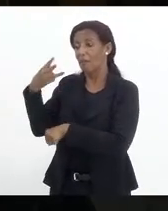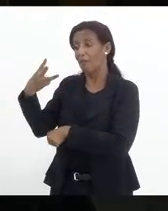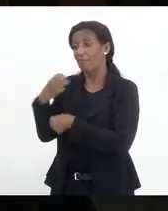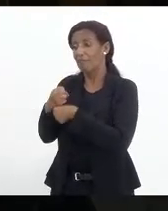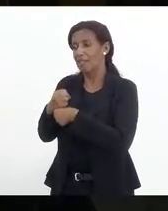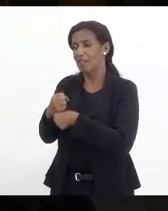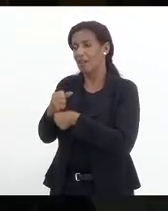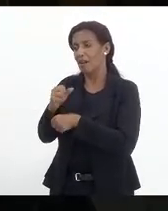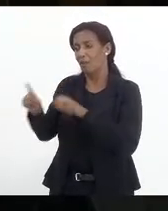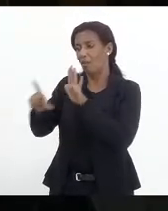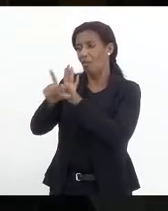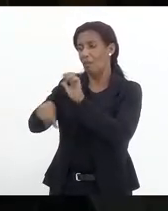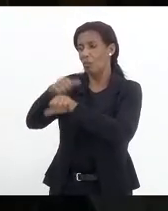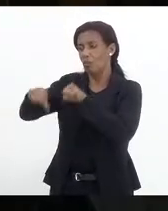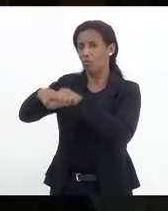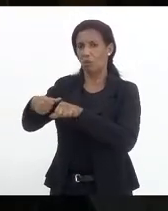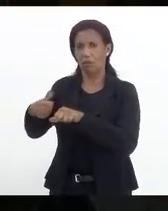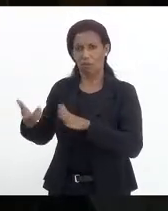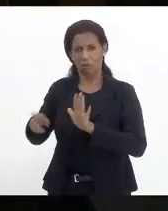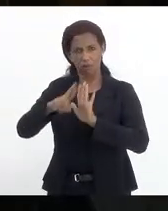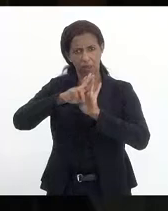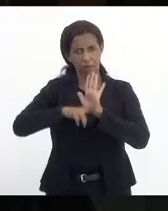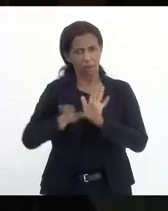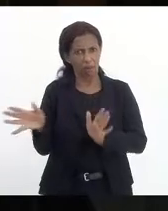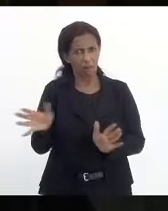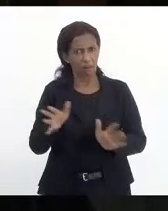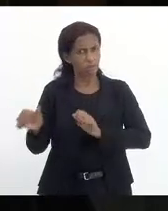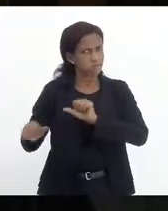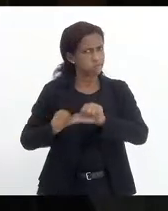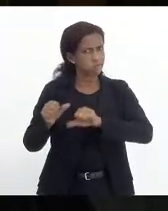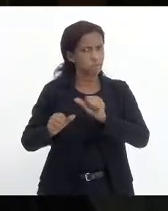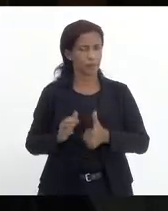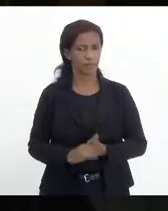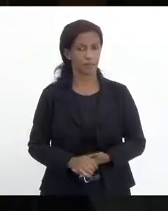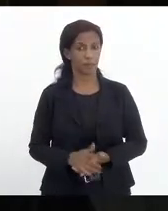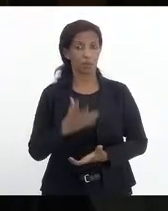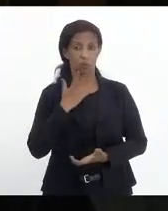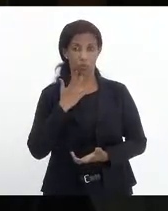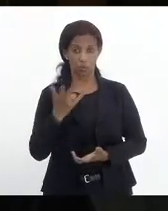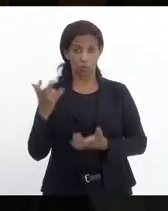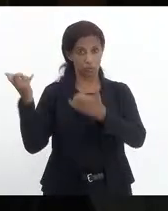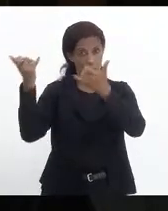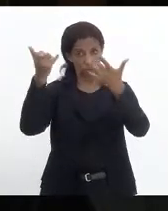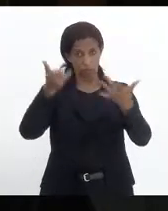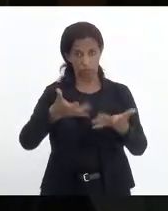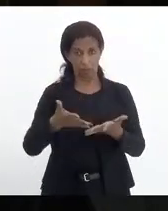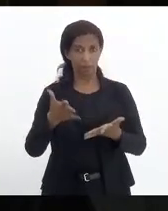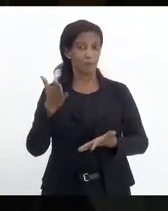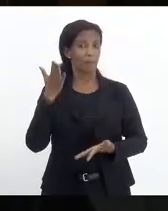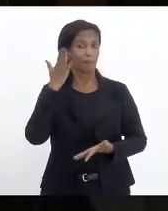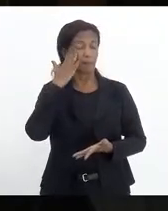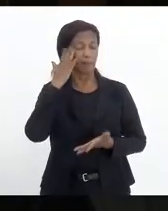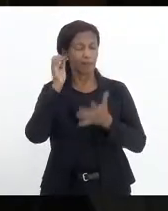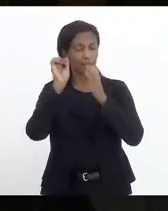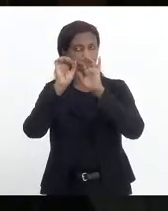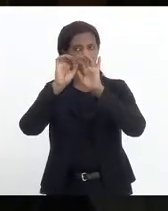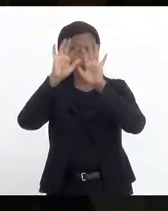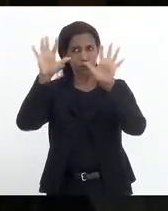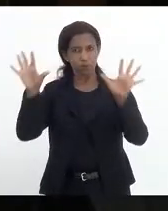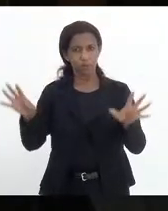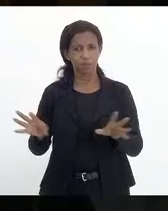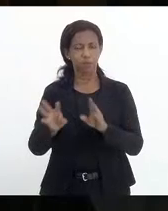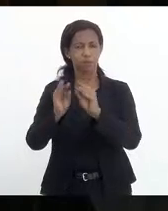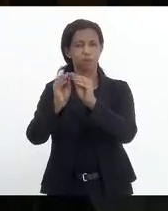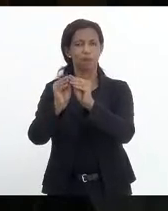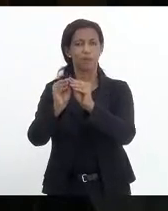anos então tem que ter regra de transição Não tô dizendo isso e pra dar um Panorama e